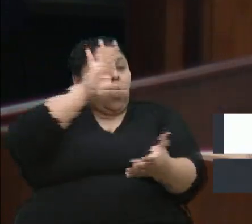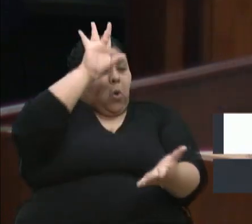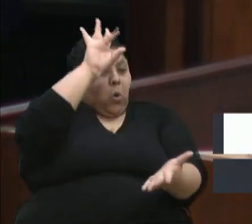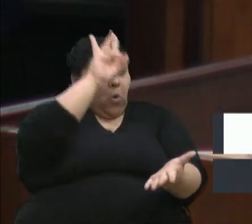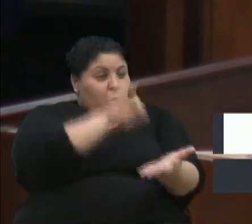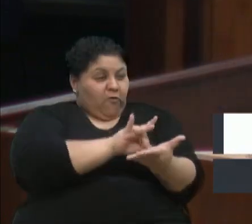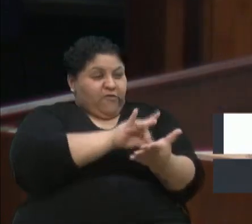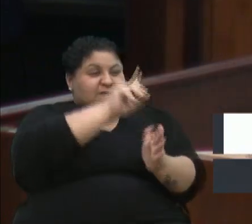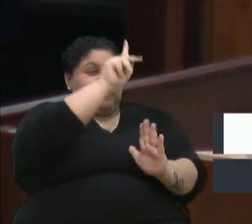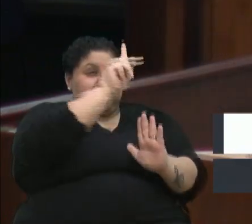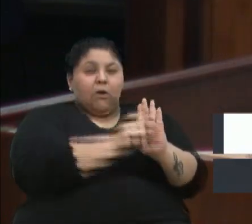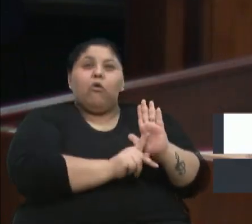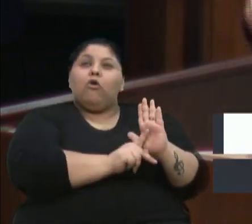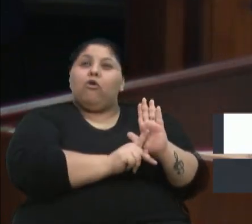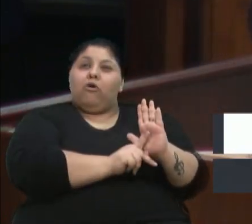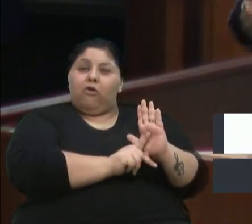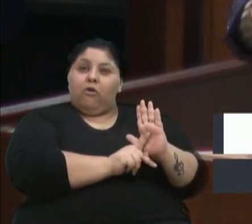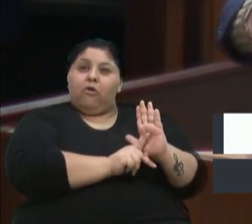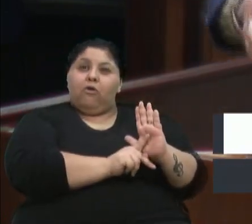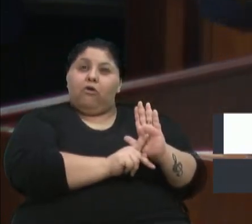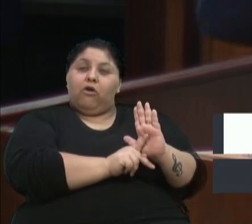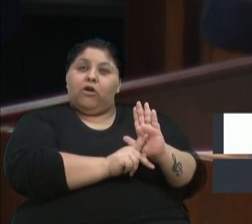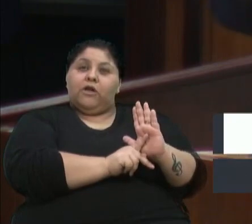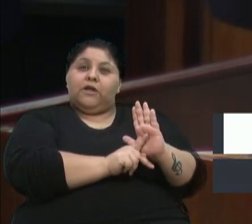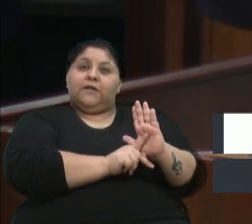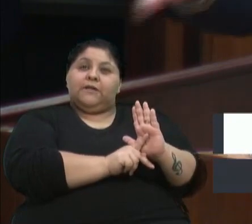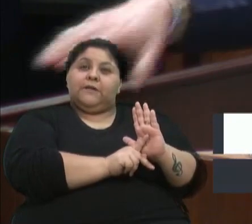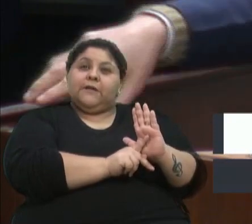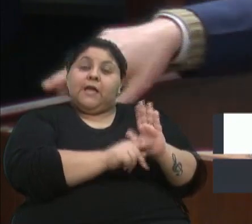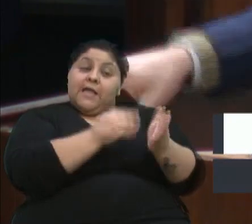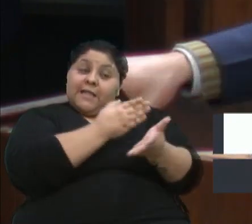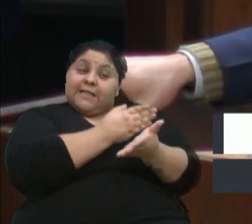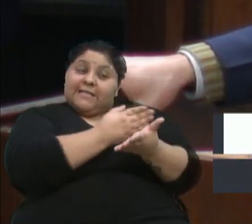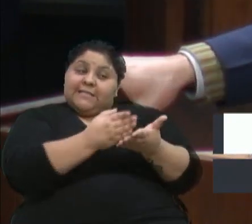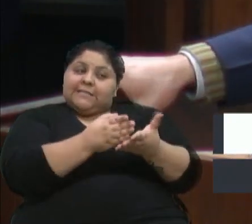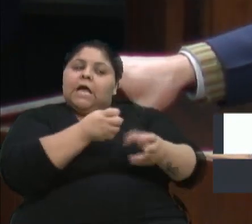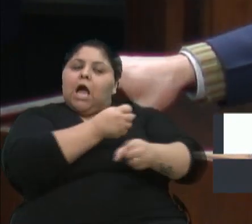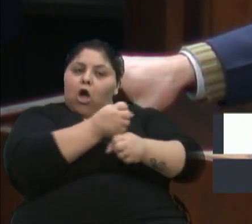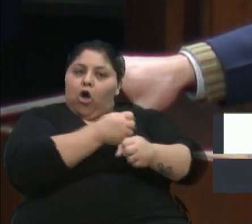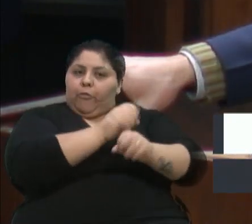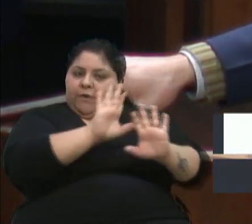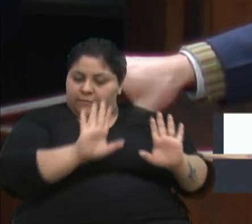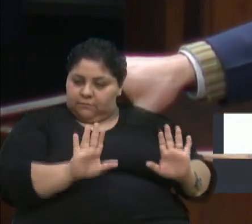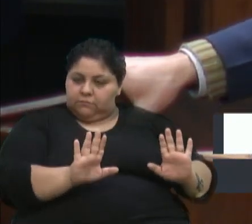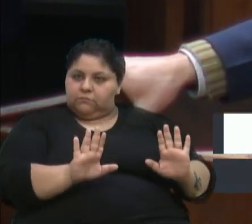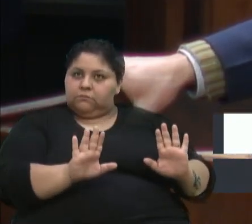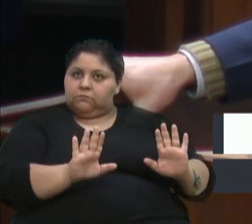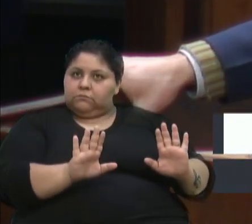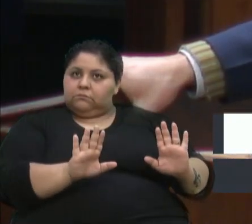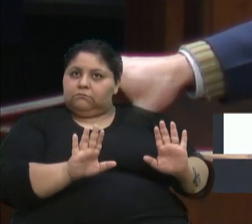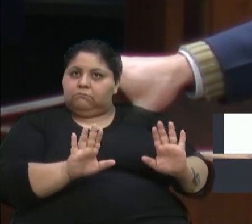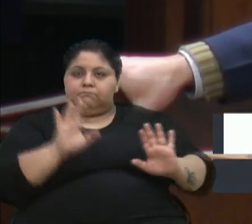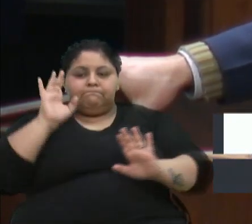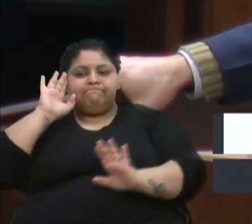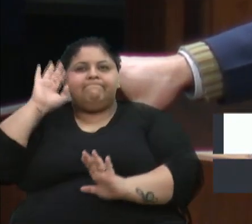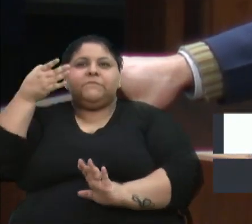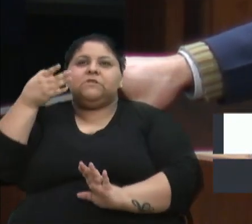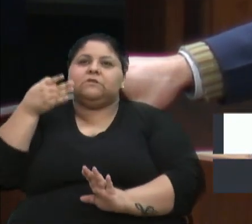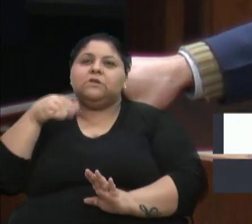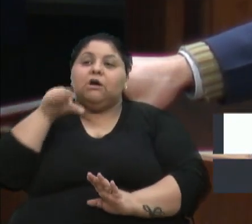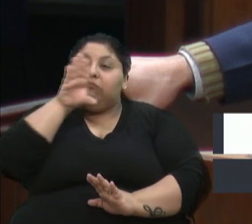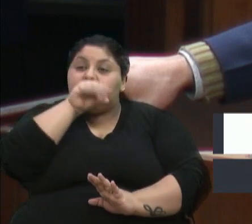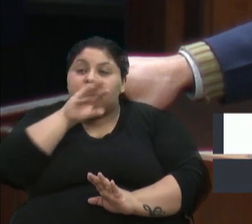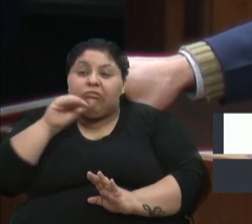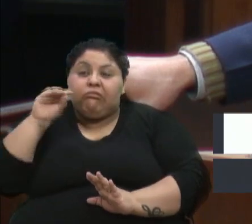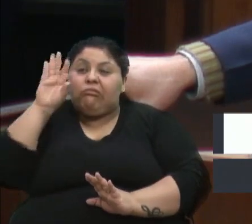um projeto, que forem oficializar, vai iniciar tal obra, não aconteça os papagaios de